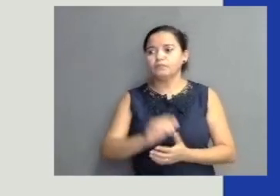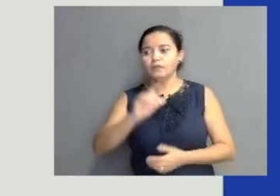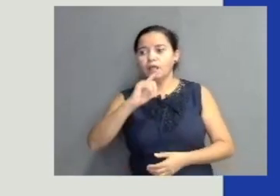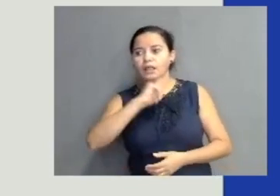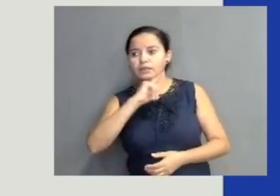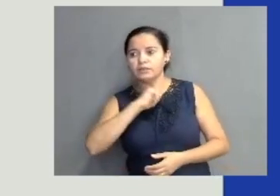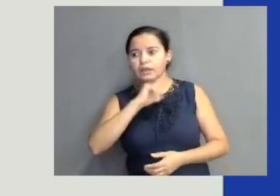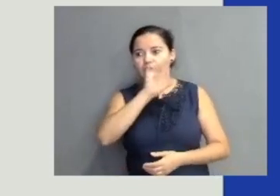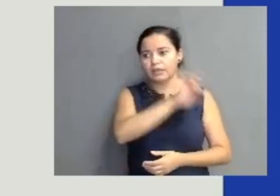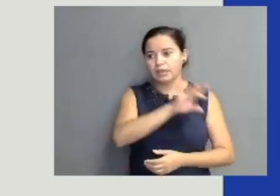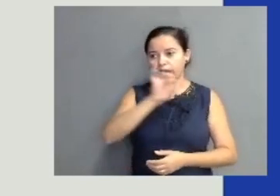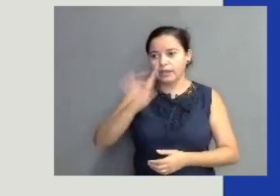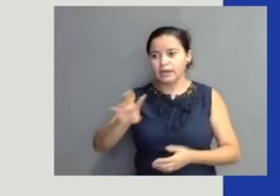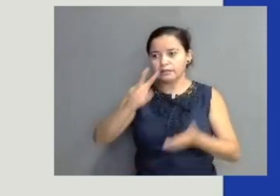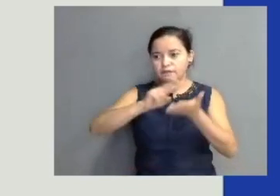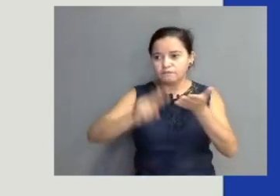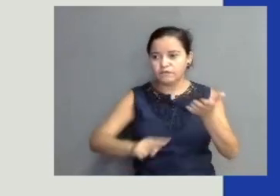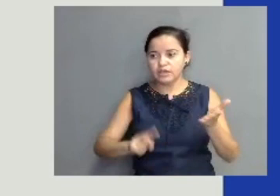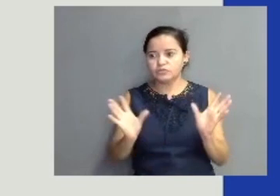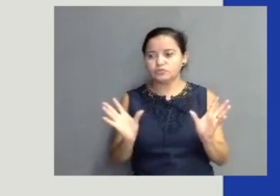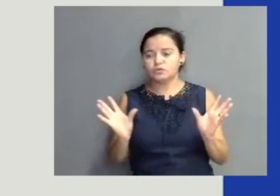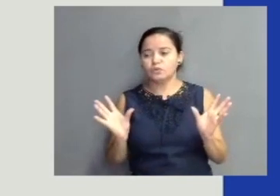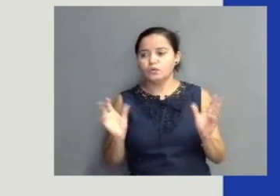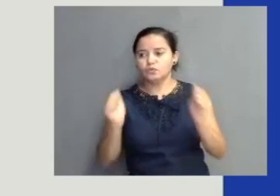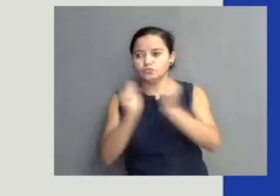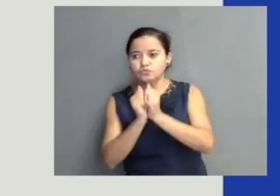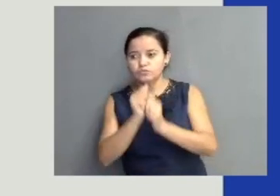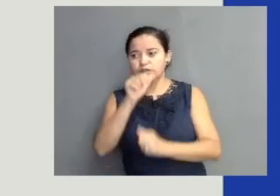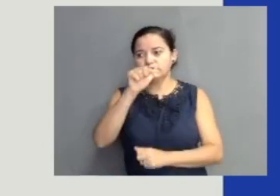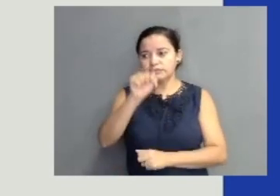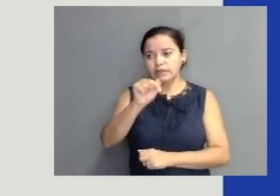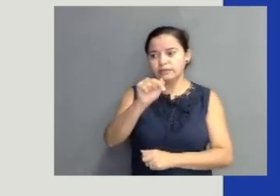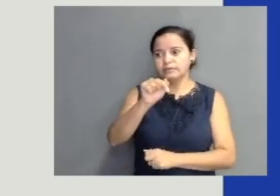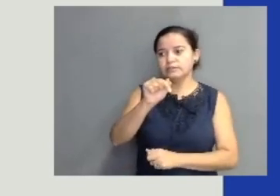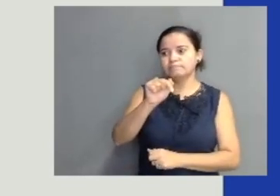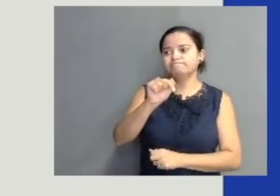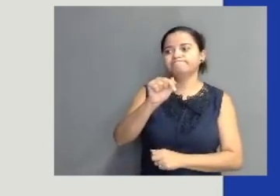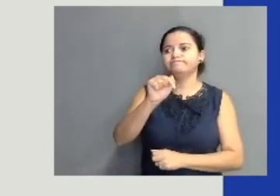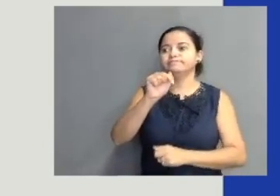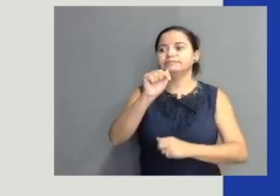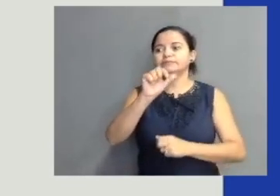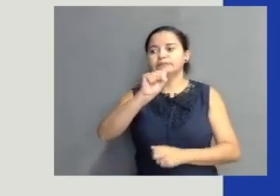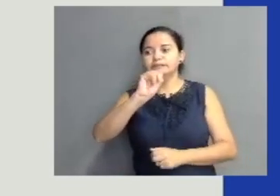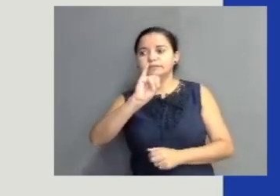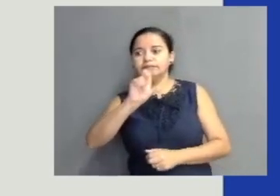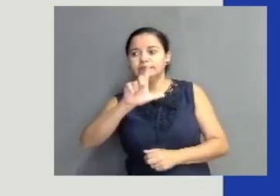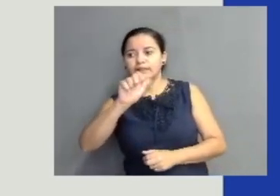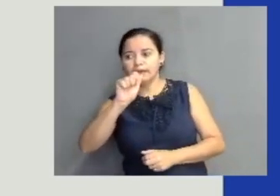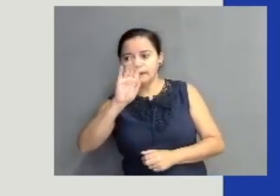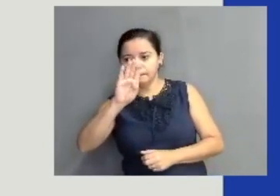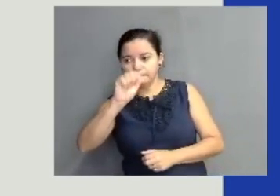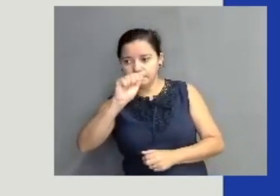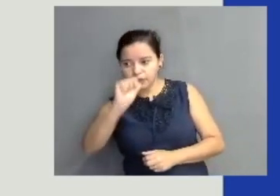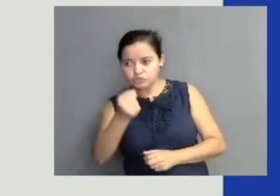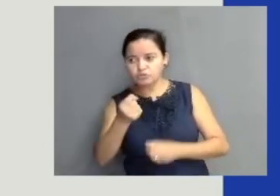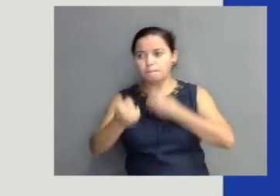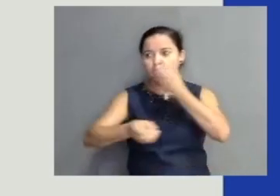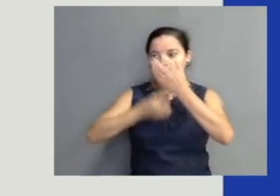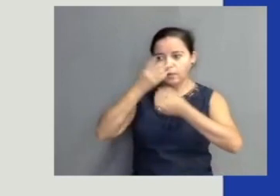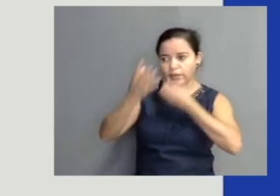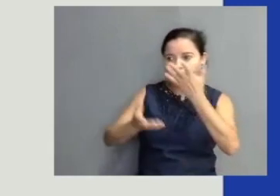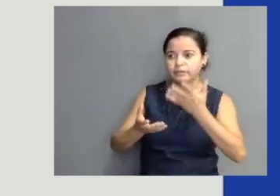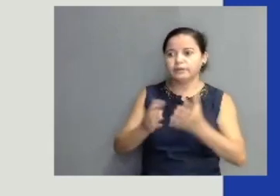conhecemos esse verso, né, e chamamos ele de heptassílabo, tá? Na literatura, a estrofe é uma estrutura